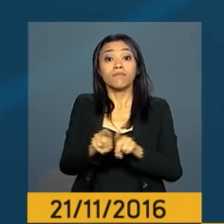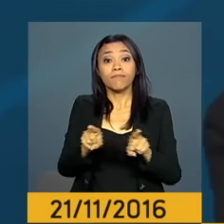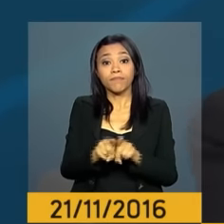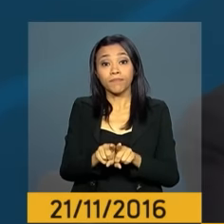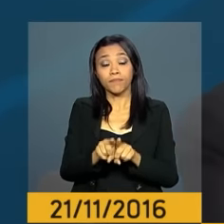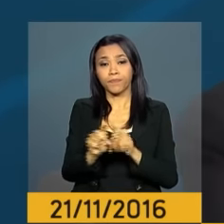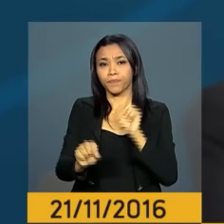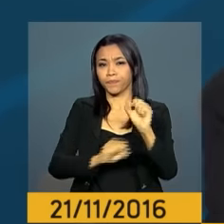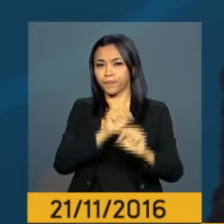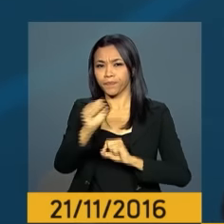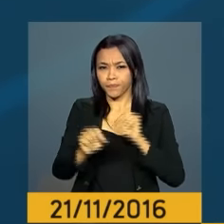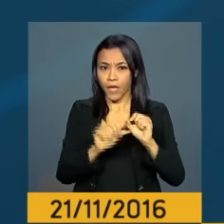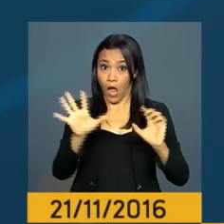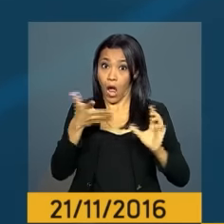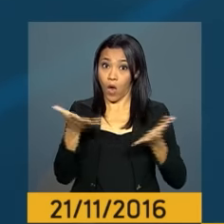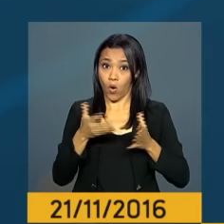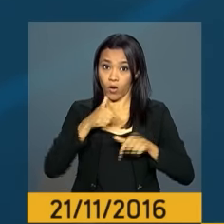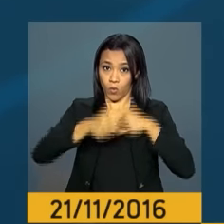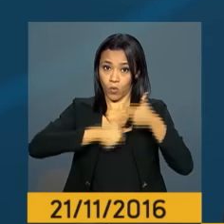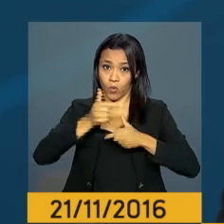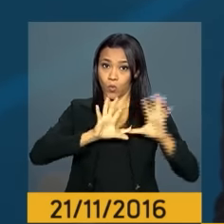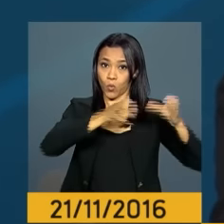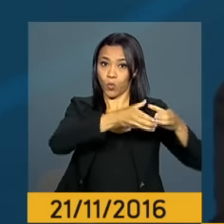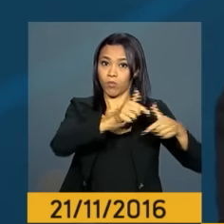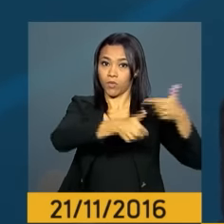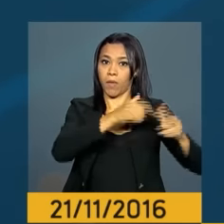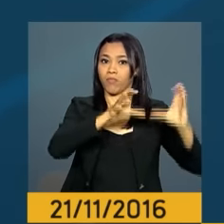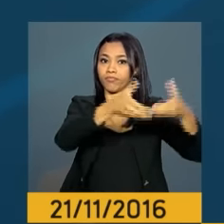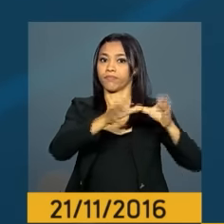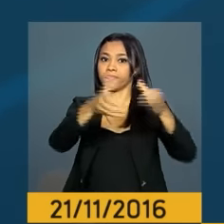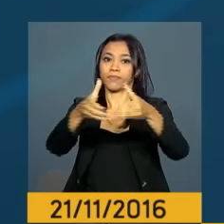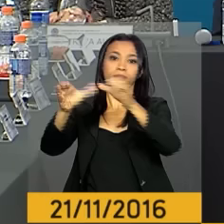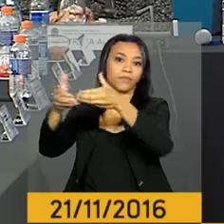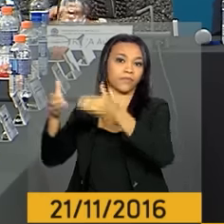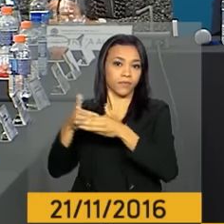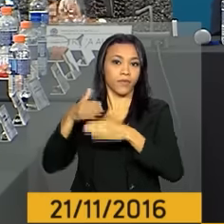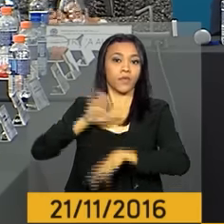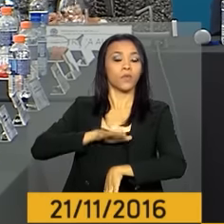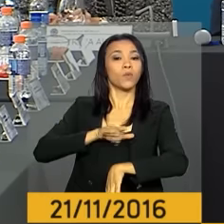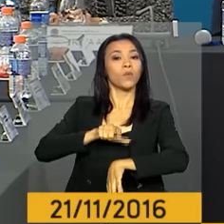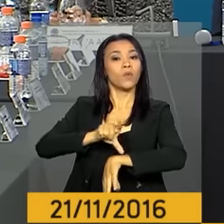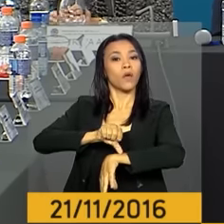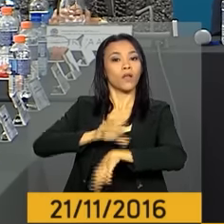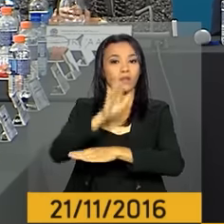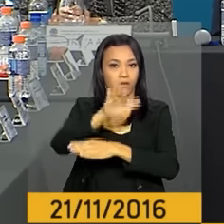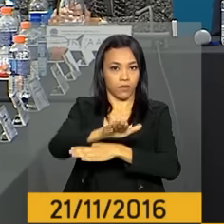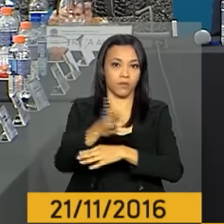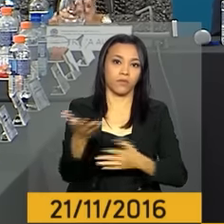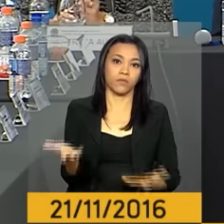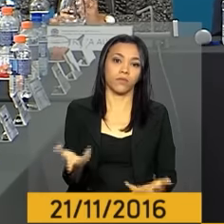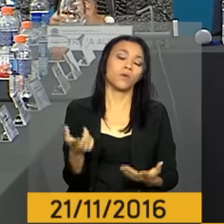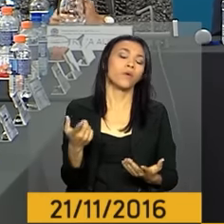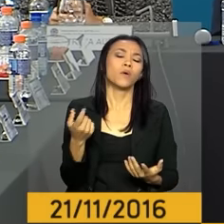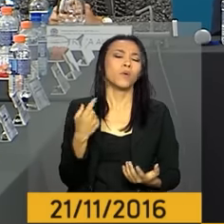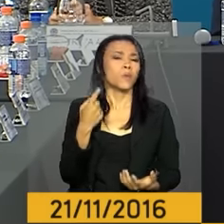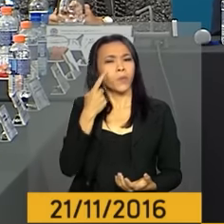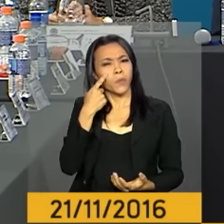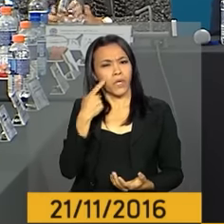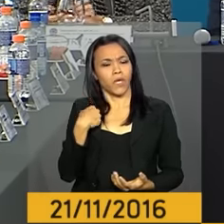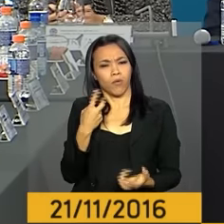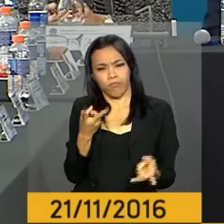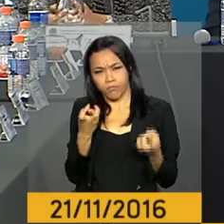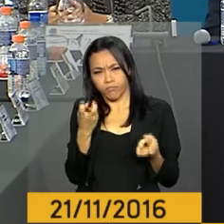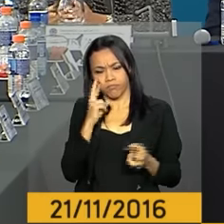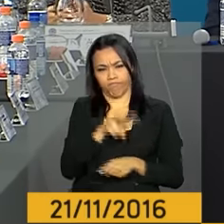feito agora nos grupos de trabalho, no período da tarde. E nós pudemos verificar, não vou